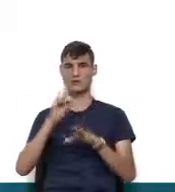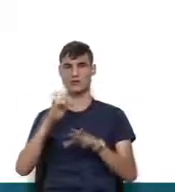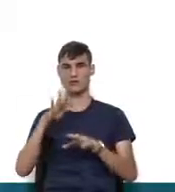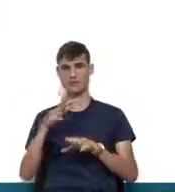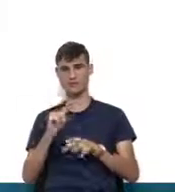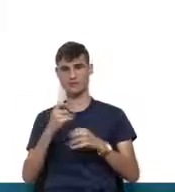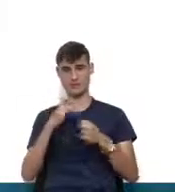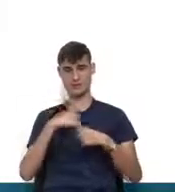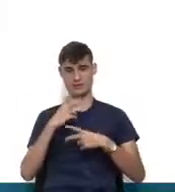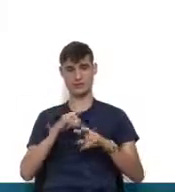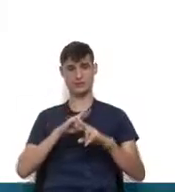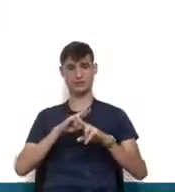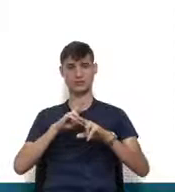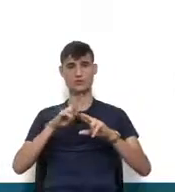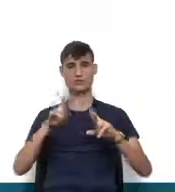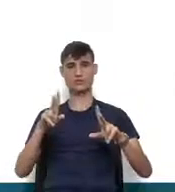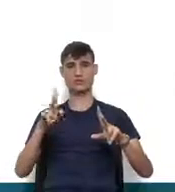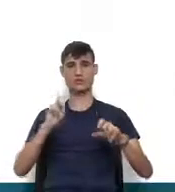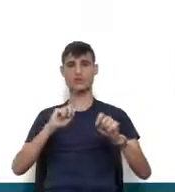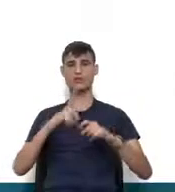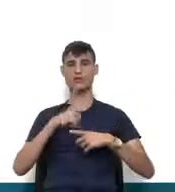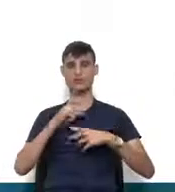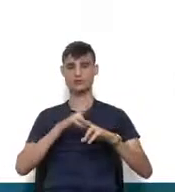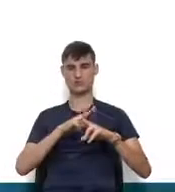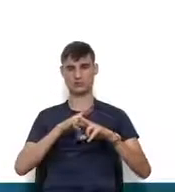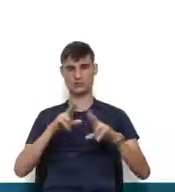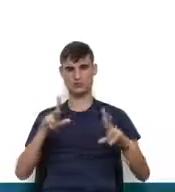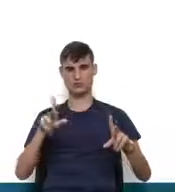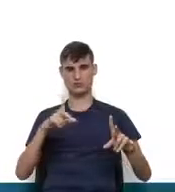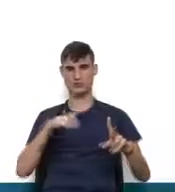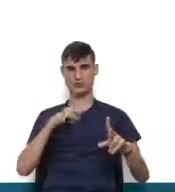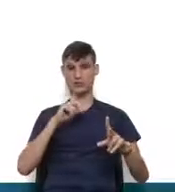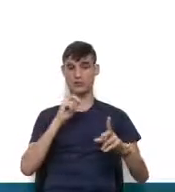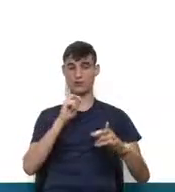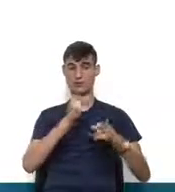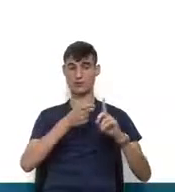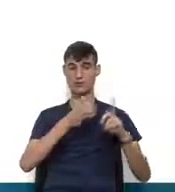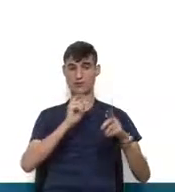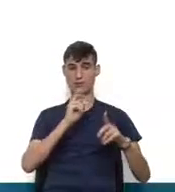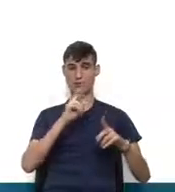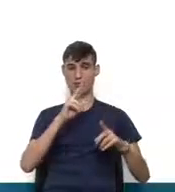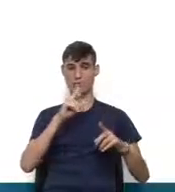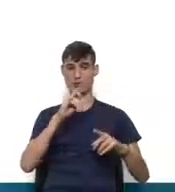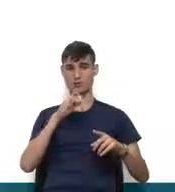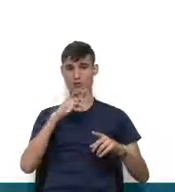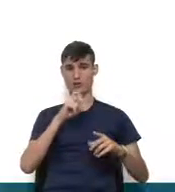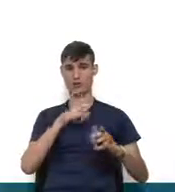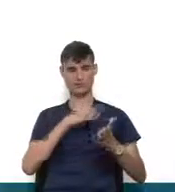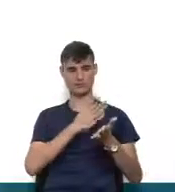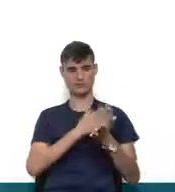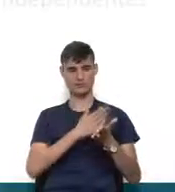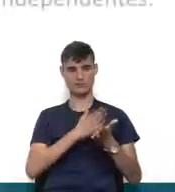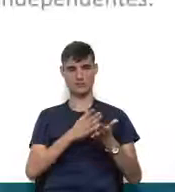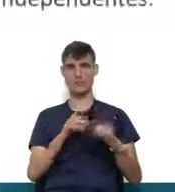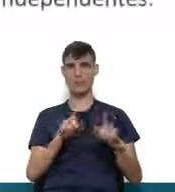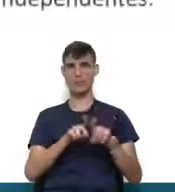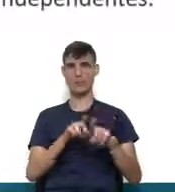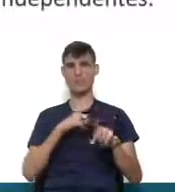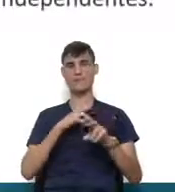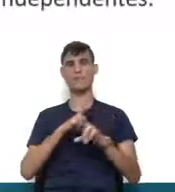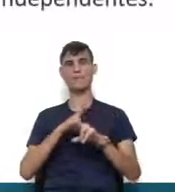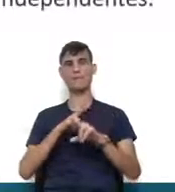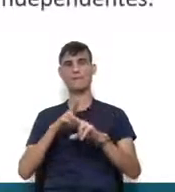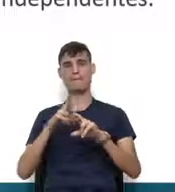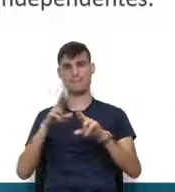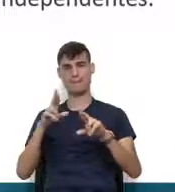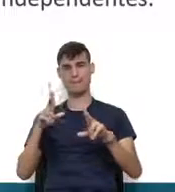equação diferencial, nós podemos ter equação diferencial ordinária, assim como eu posso ter equação